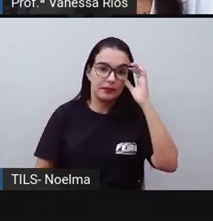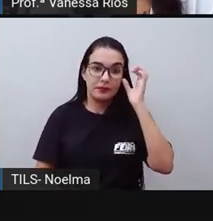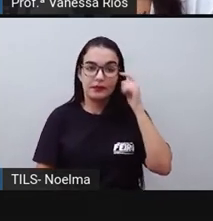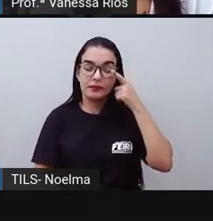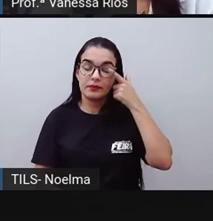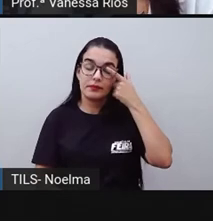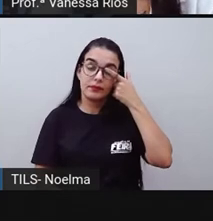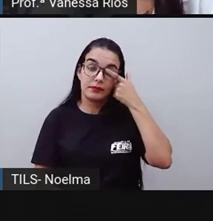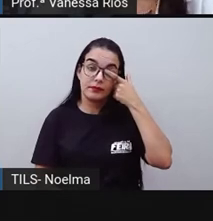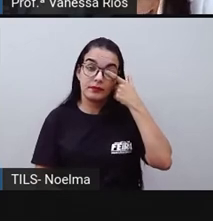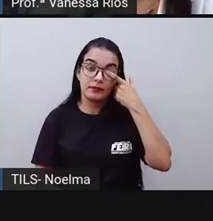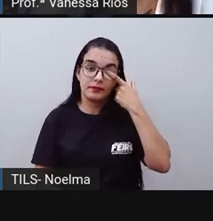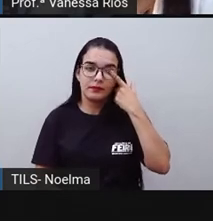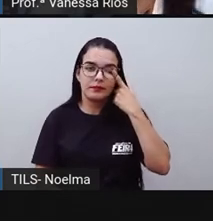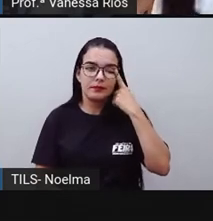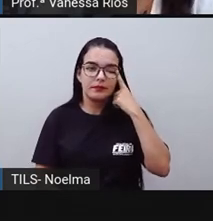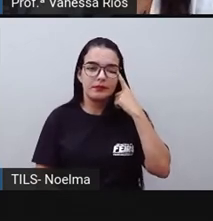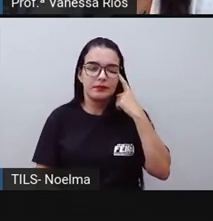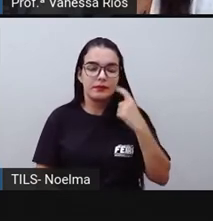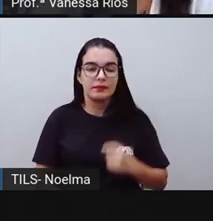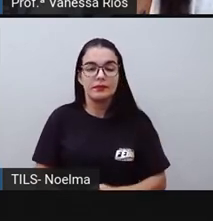dá 800.